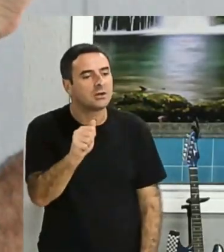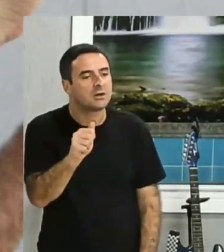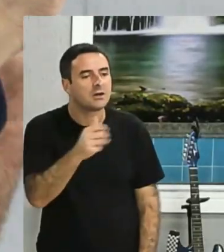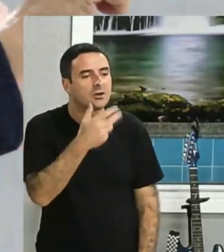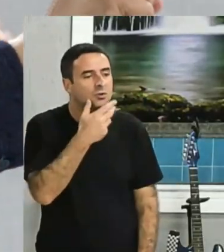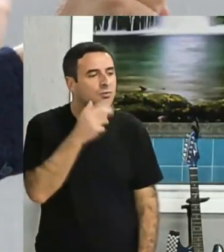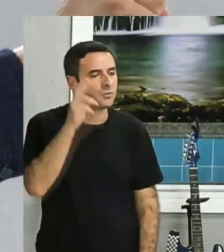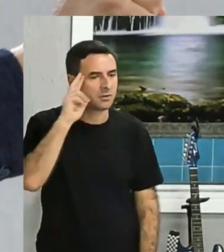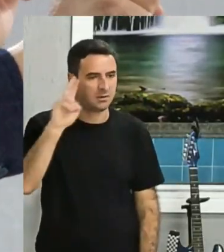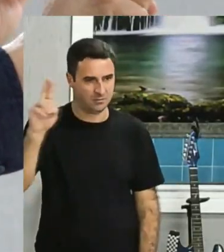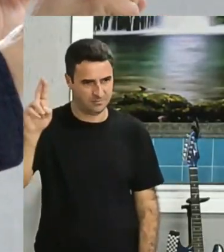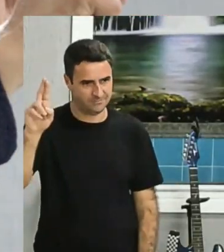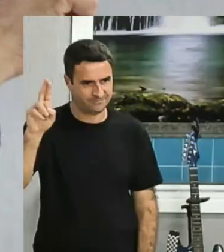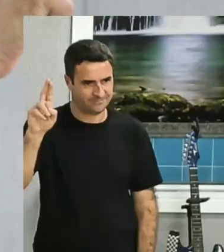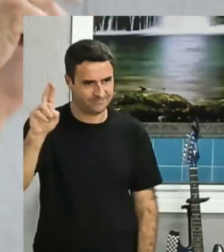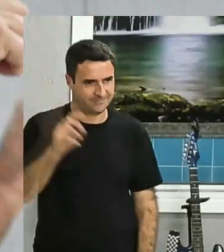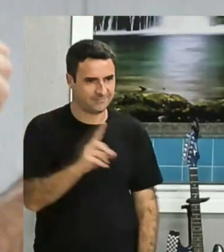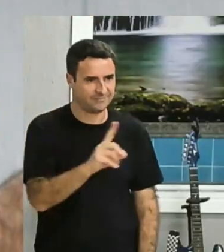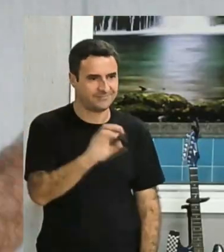do Senhor.